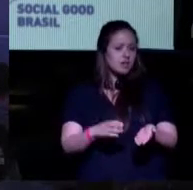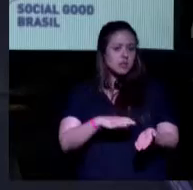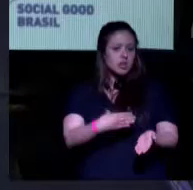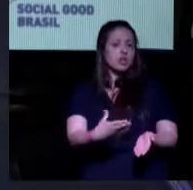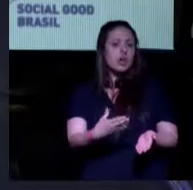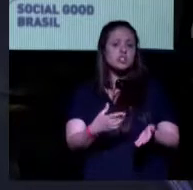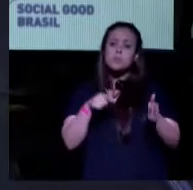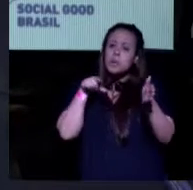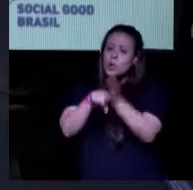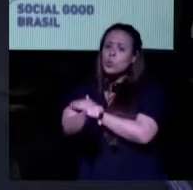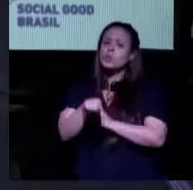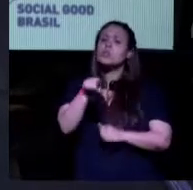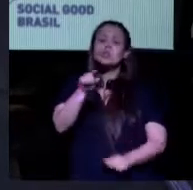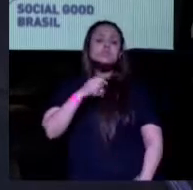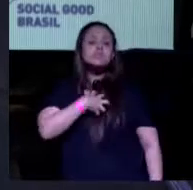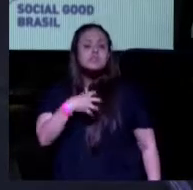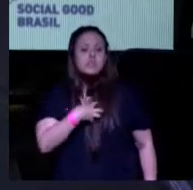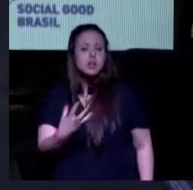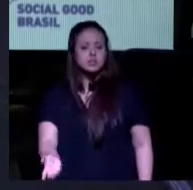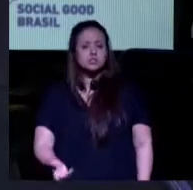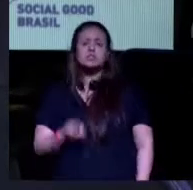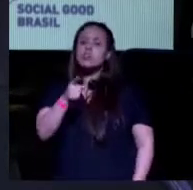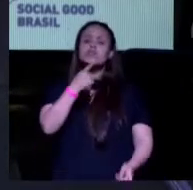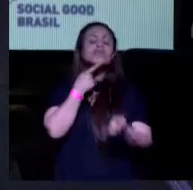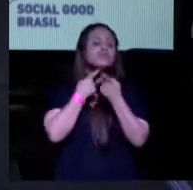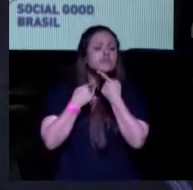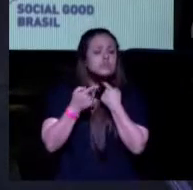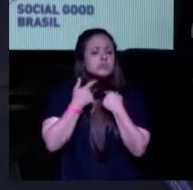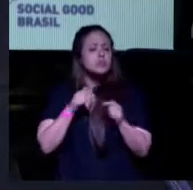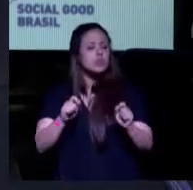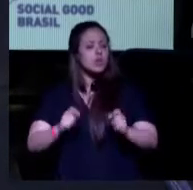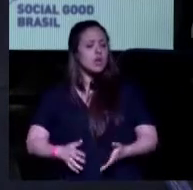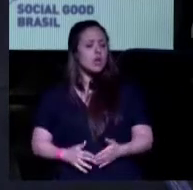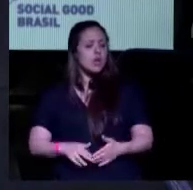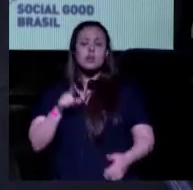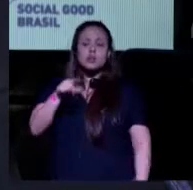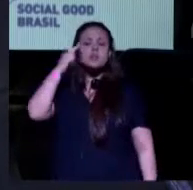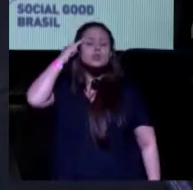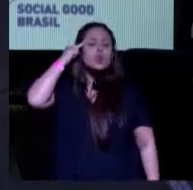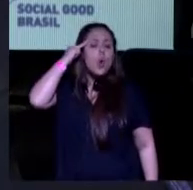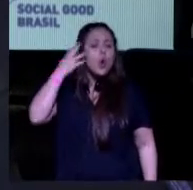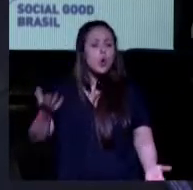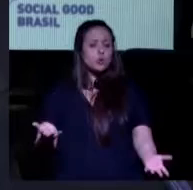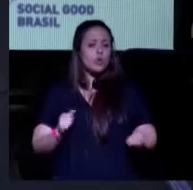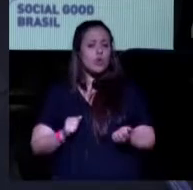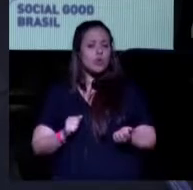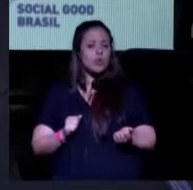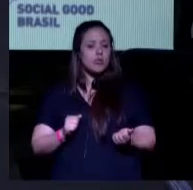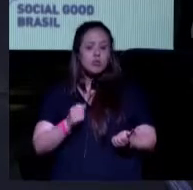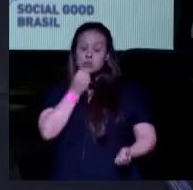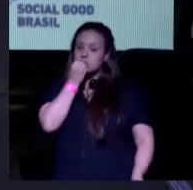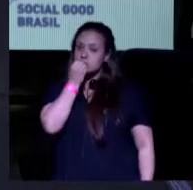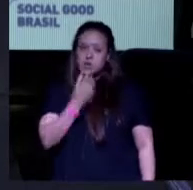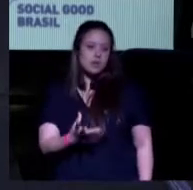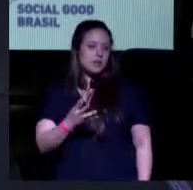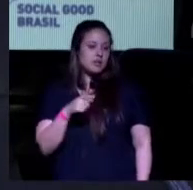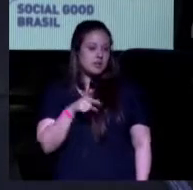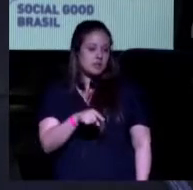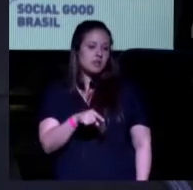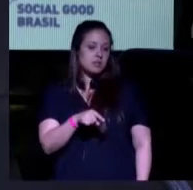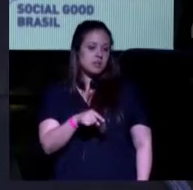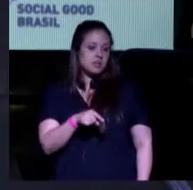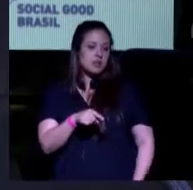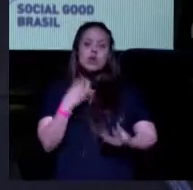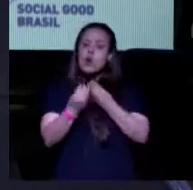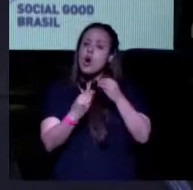às pessoas trabalham lá dentro quais são os meus desejos quais são os meus sonhos e como a gente pode trabalhar junto pra gente atinge os desejos